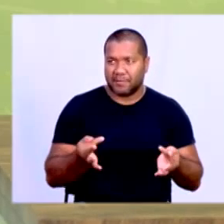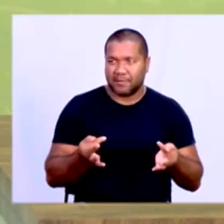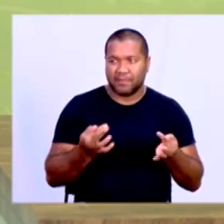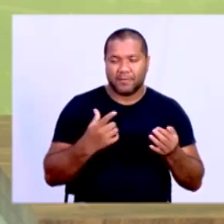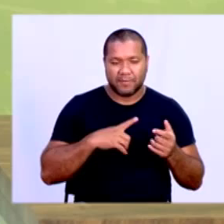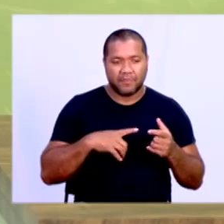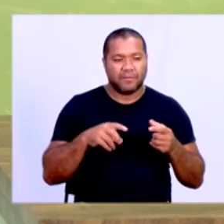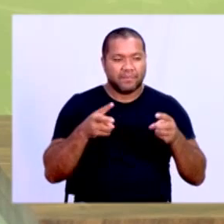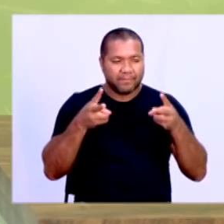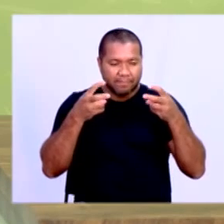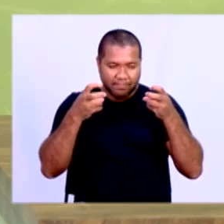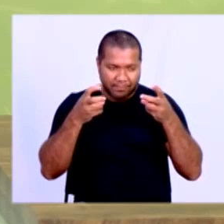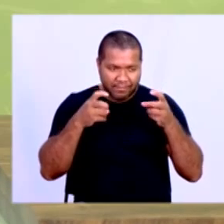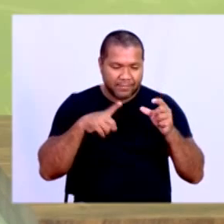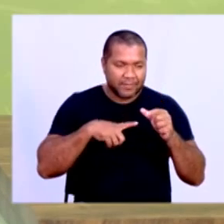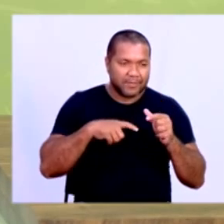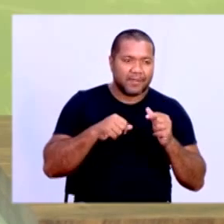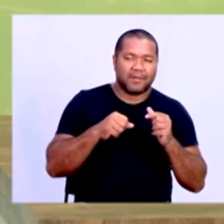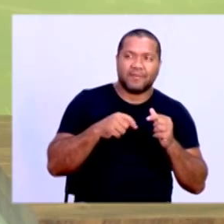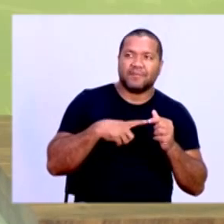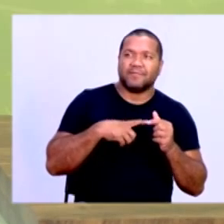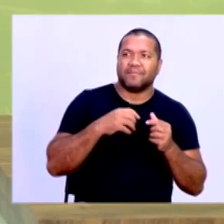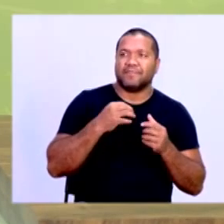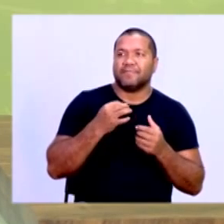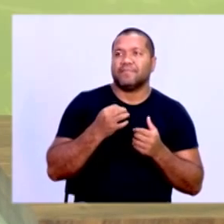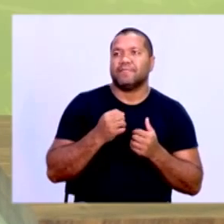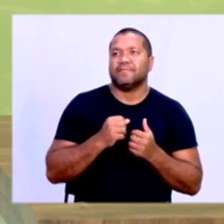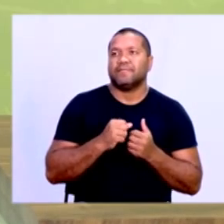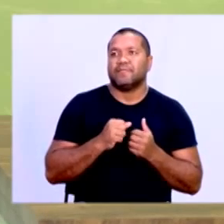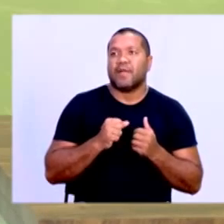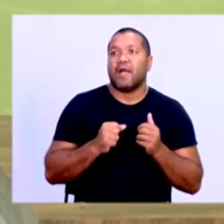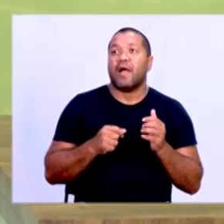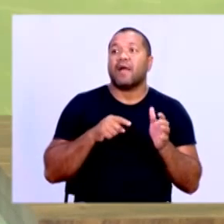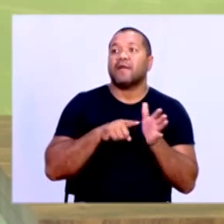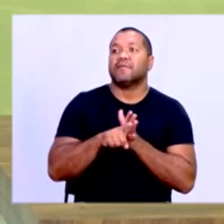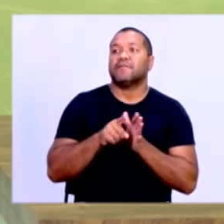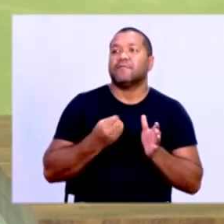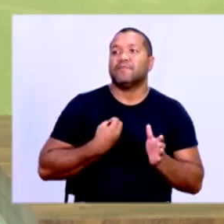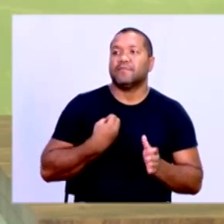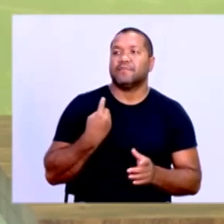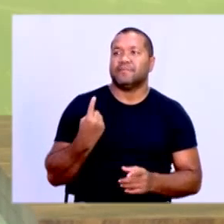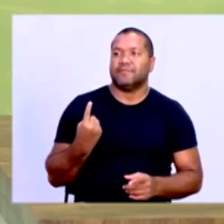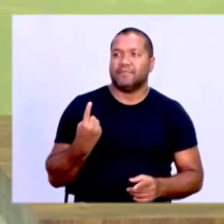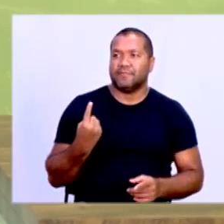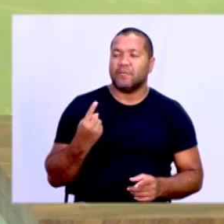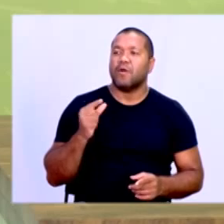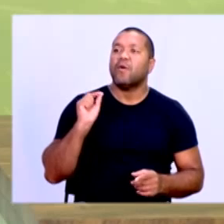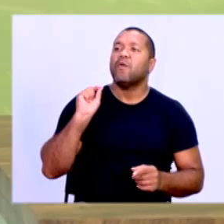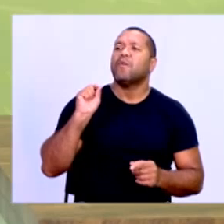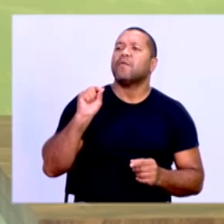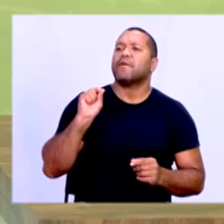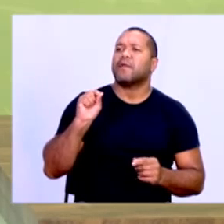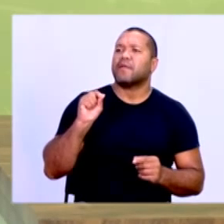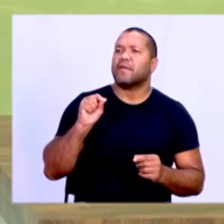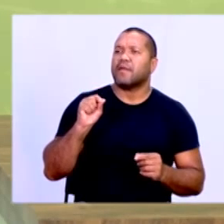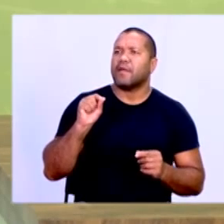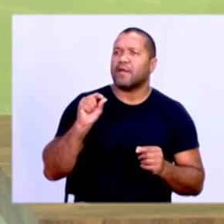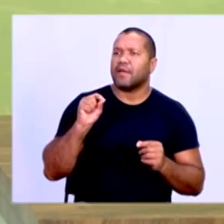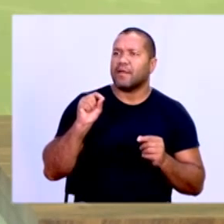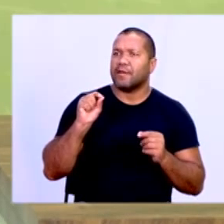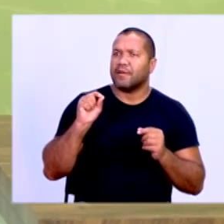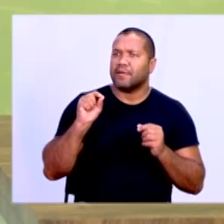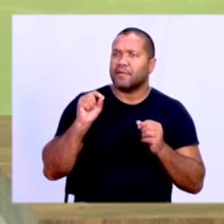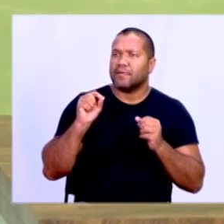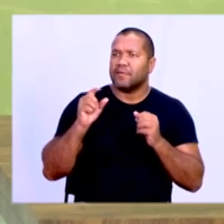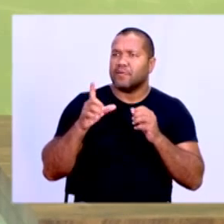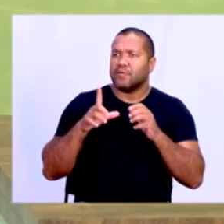atentos às propostas de sala. A questão número 1 é o que é uma estrutura de